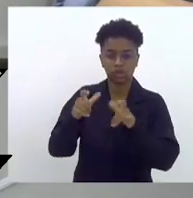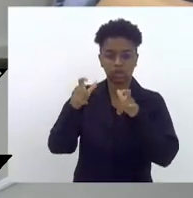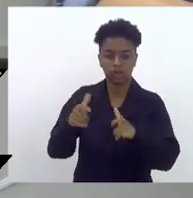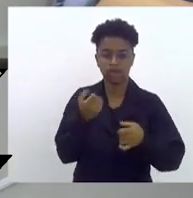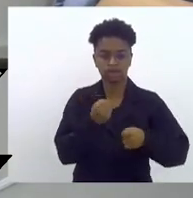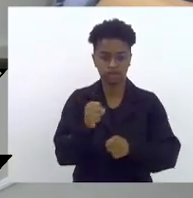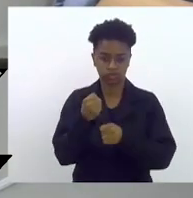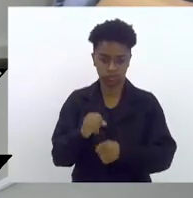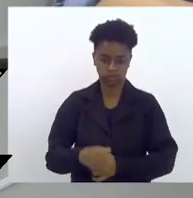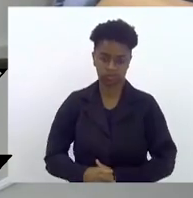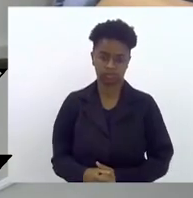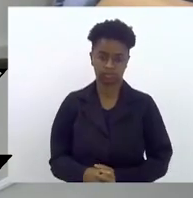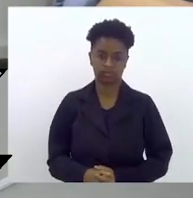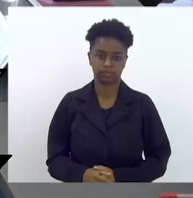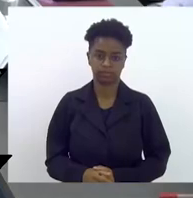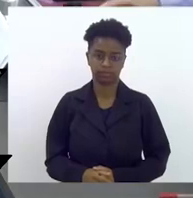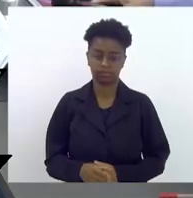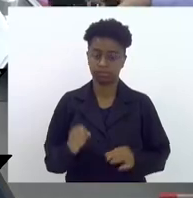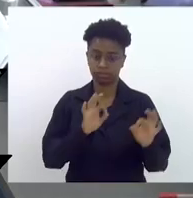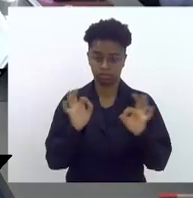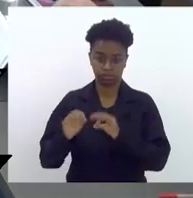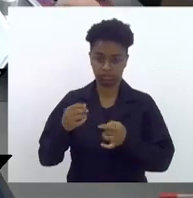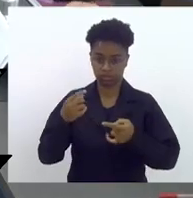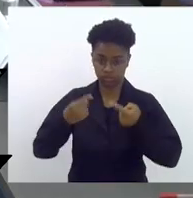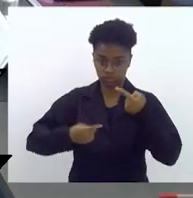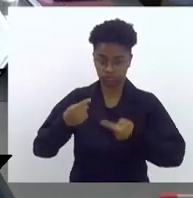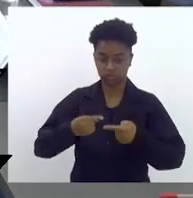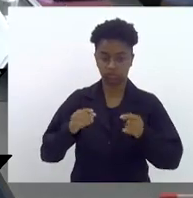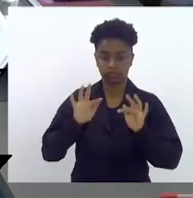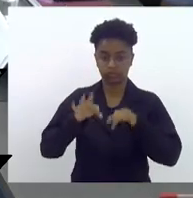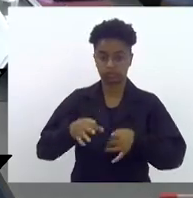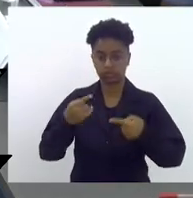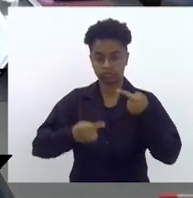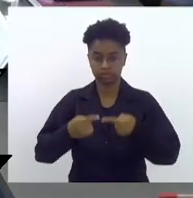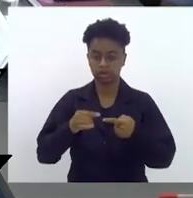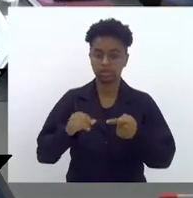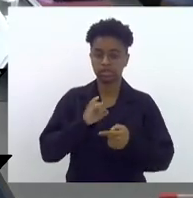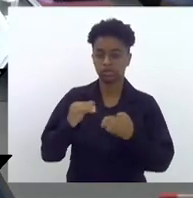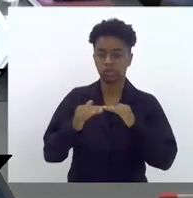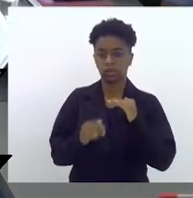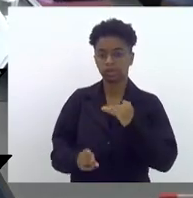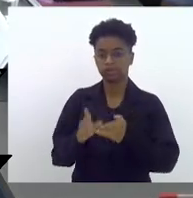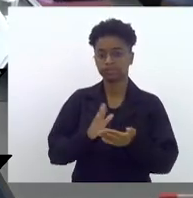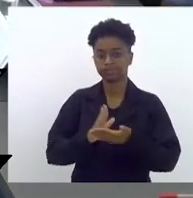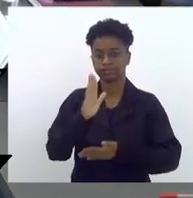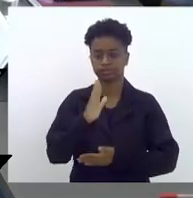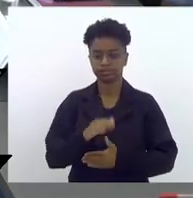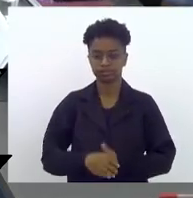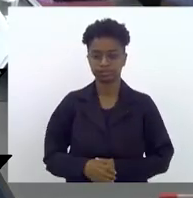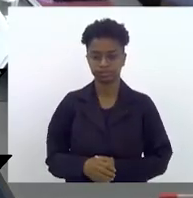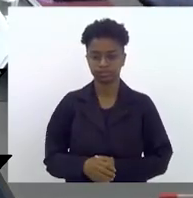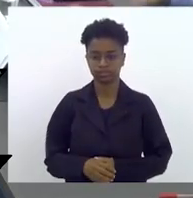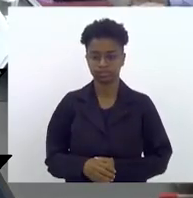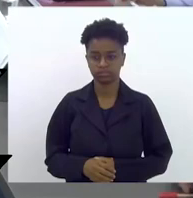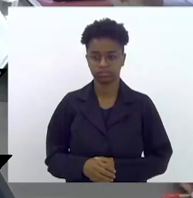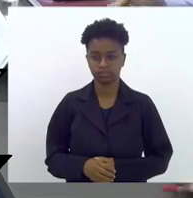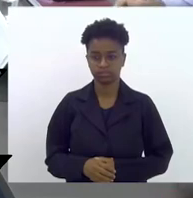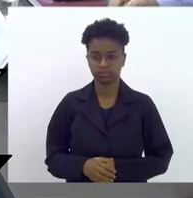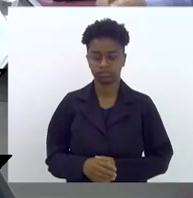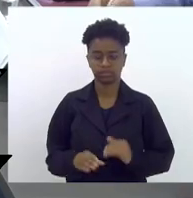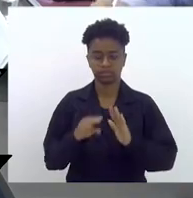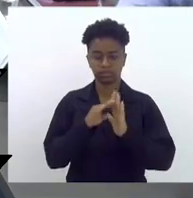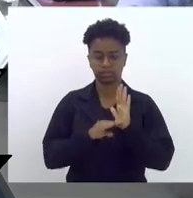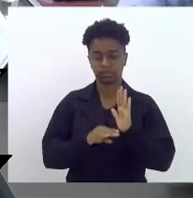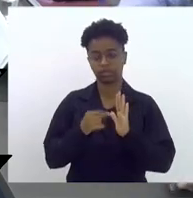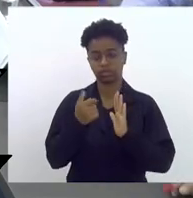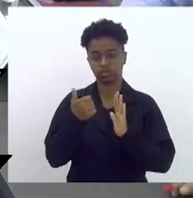Vassouras discussão e votação seus que aprovam permaneça Como estão aprovado passou 18 da